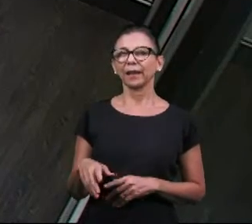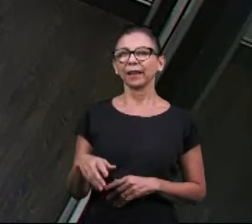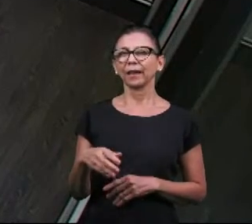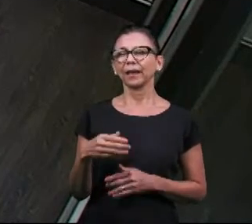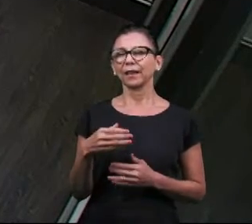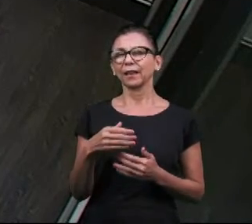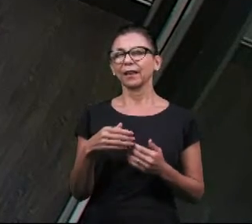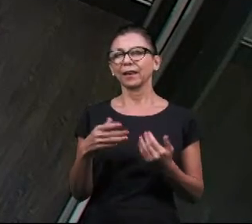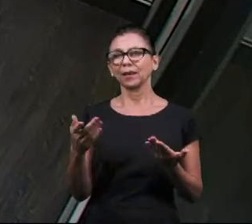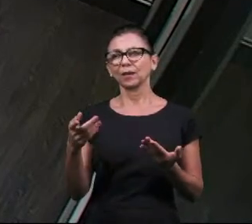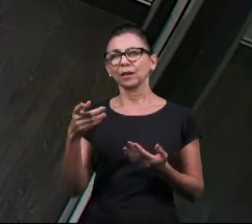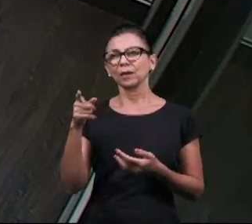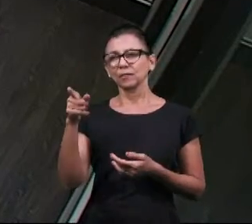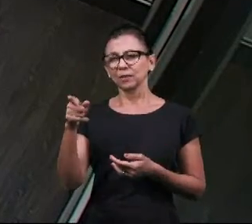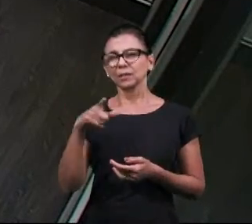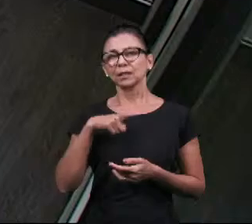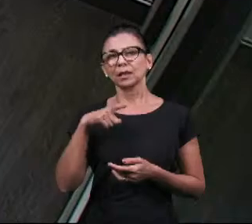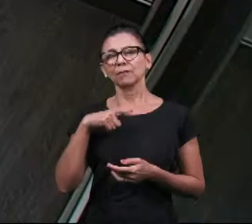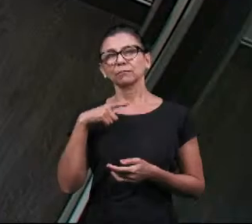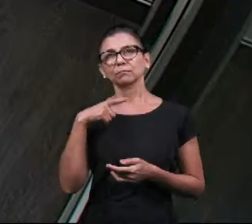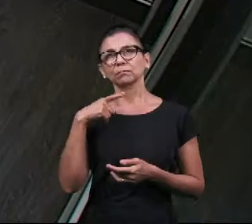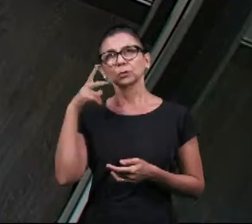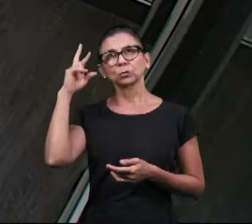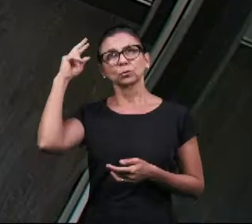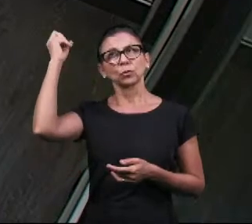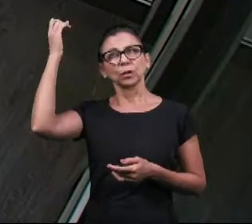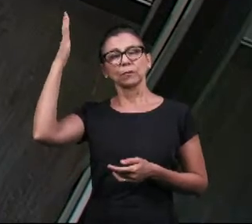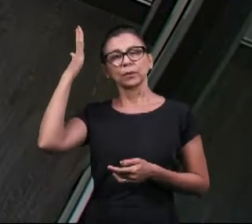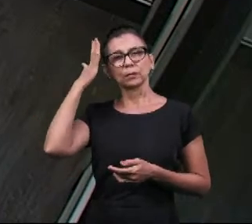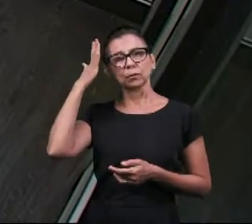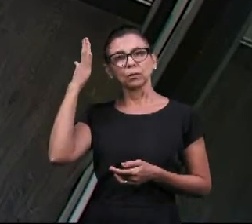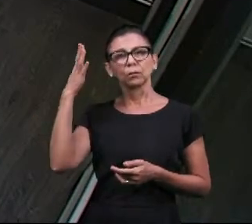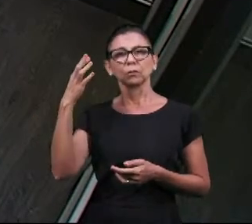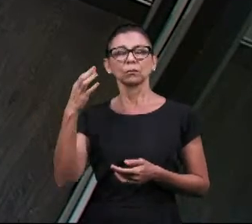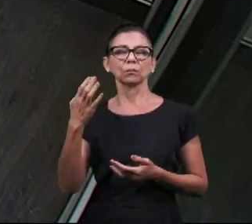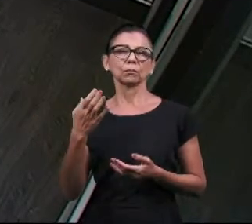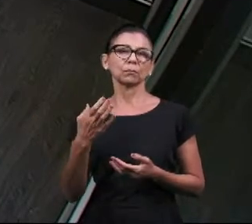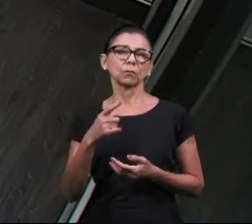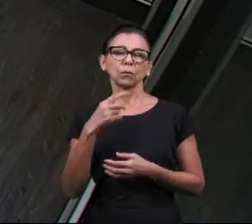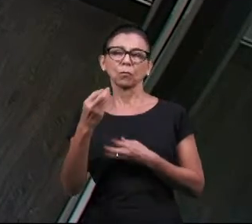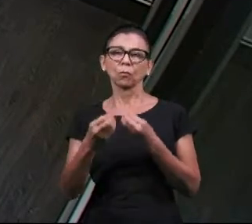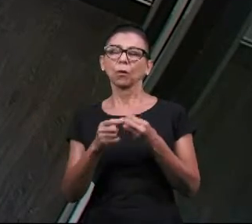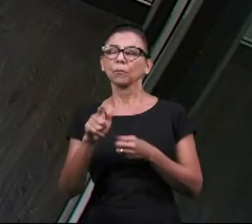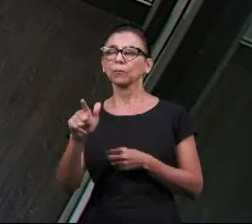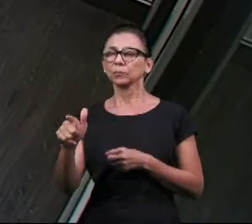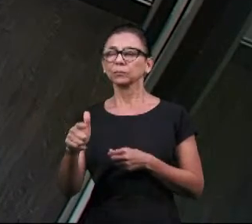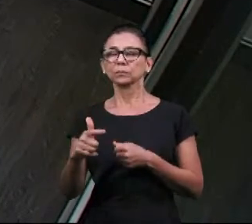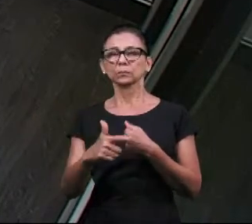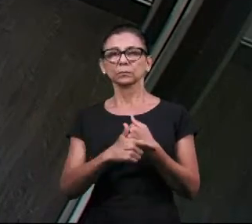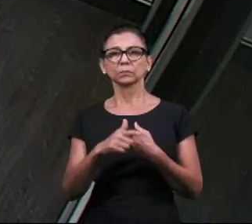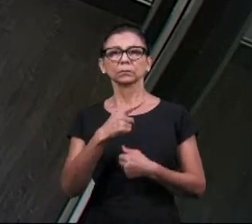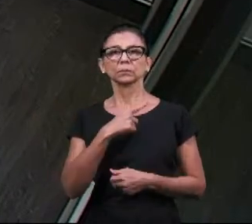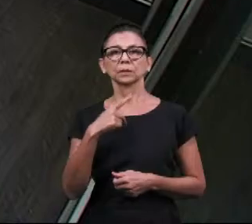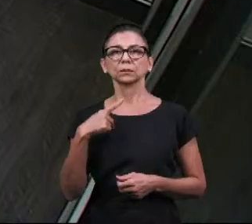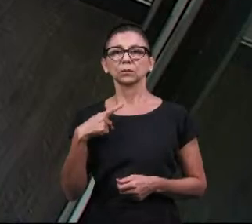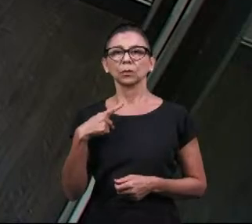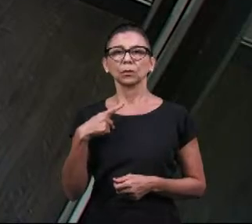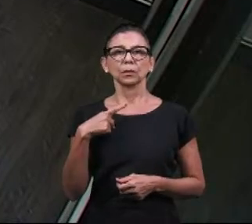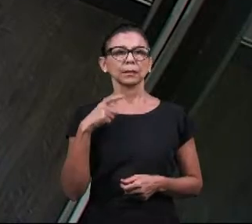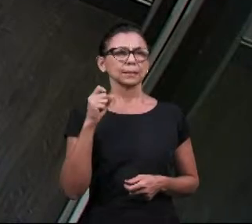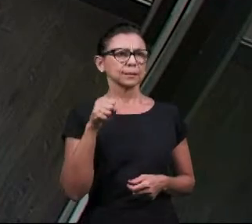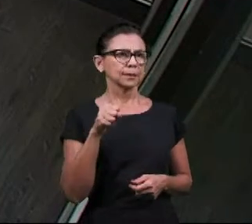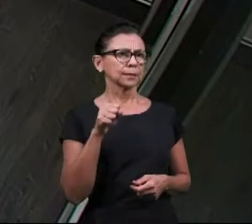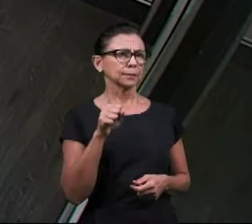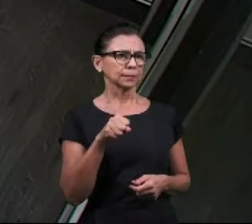te deu algum sonho, o Senhor te mostrou através de uma visão, ou o Senhor já estava testificando? Sim. E como é que foi esse momento do